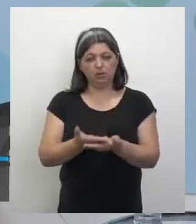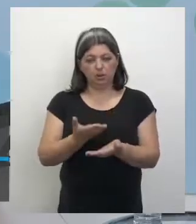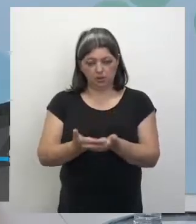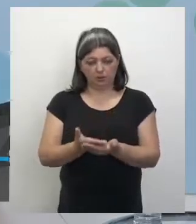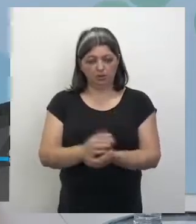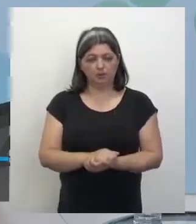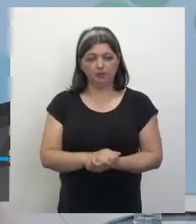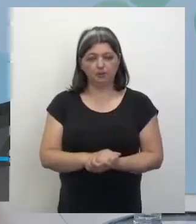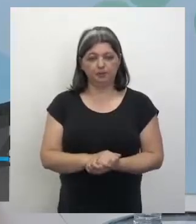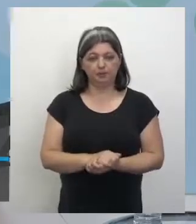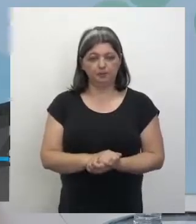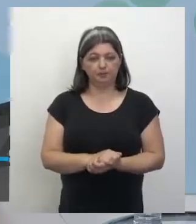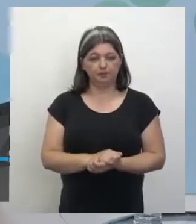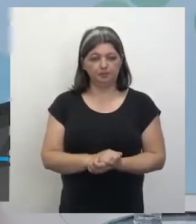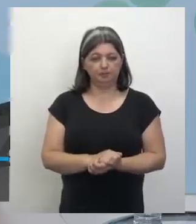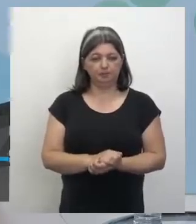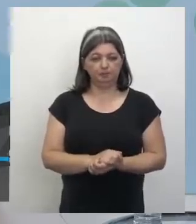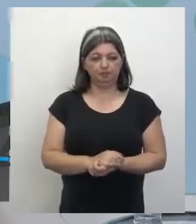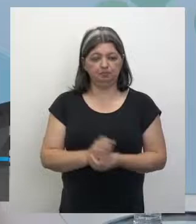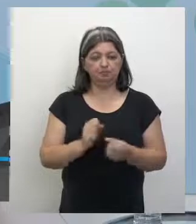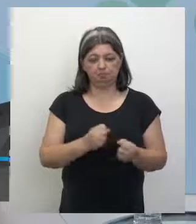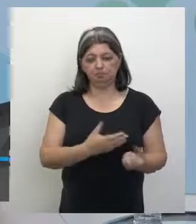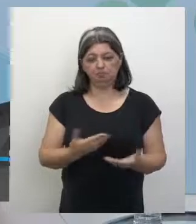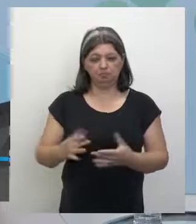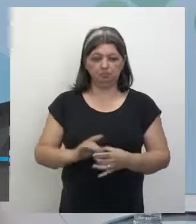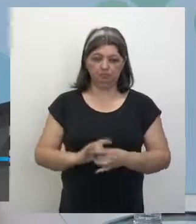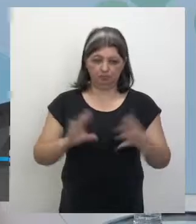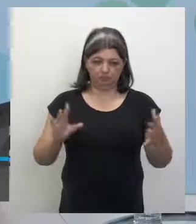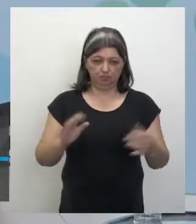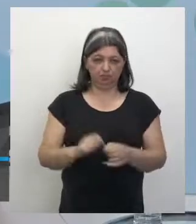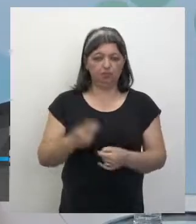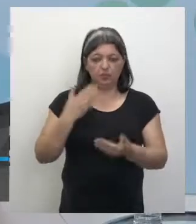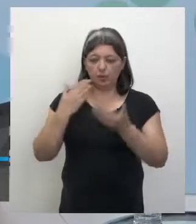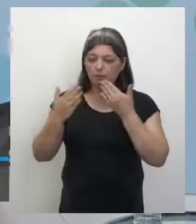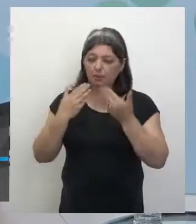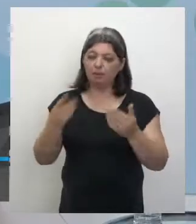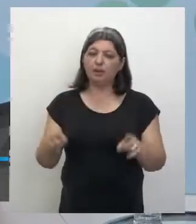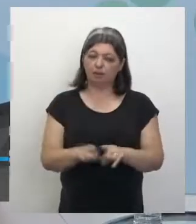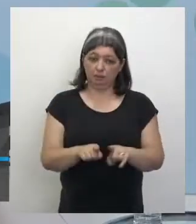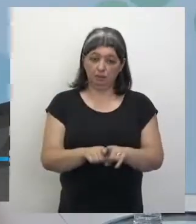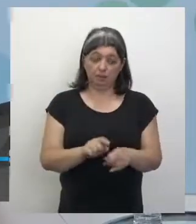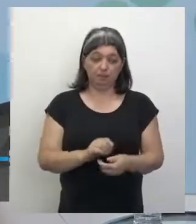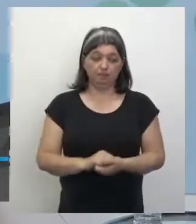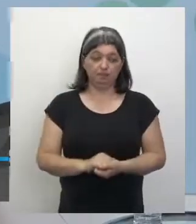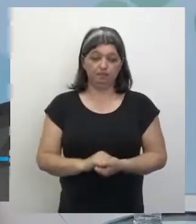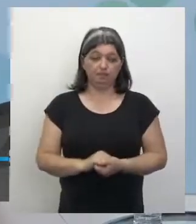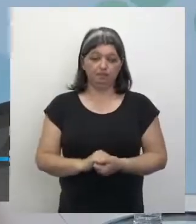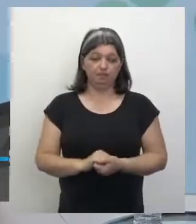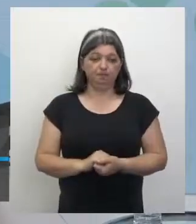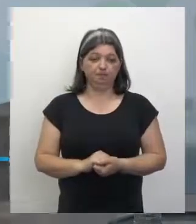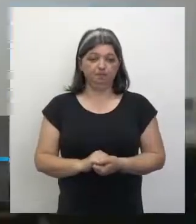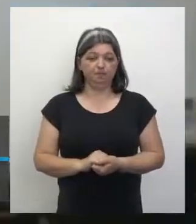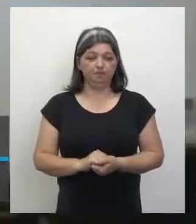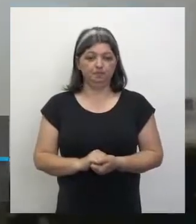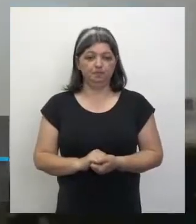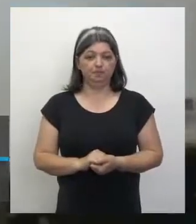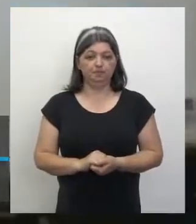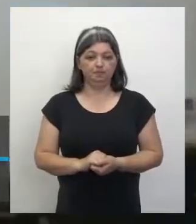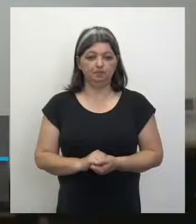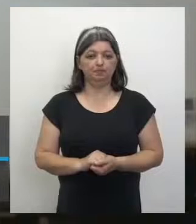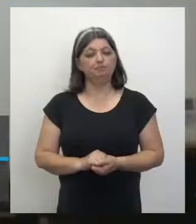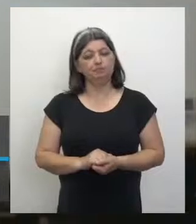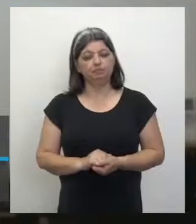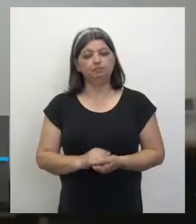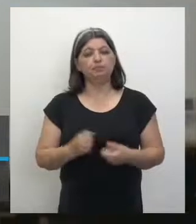Então eu gostaria muito de ouvi-lo, Marcelo, também para que a gente possa conversar também, tá certo? Vamos lá, então. Tá certo, Tiago. Vamos